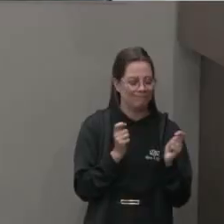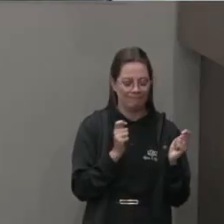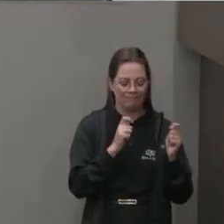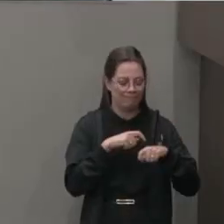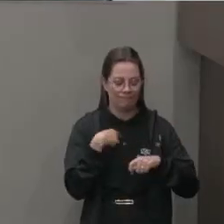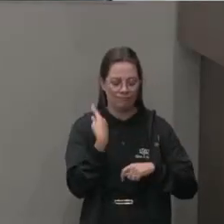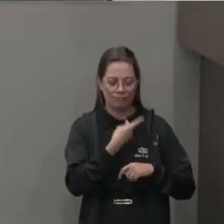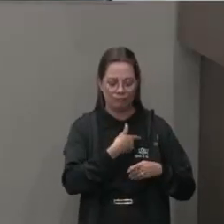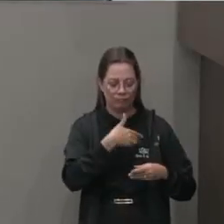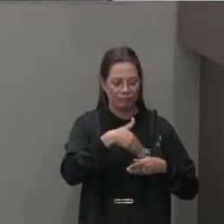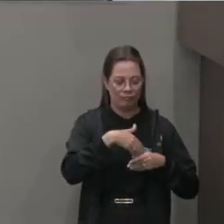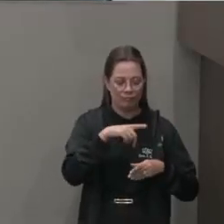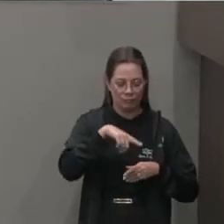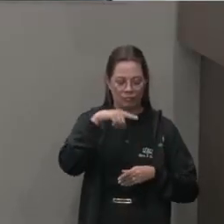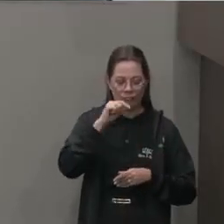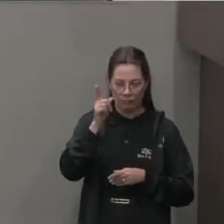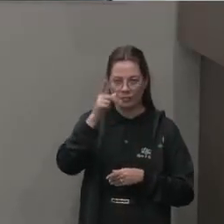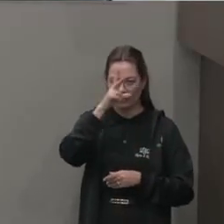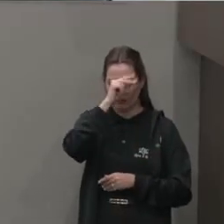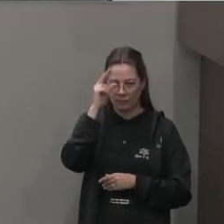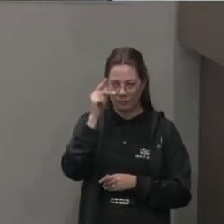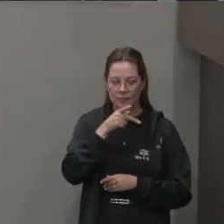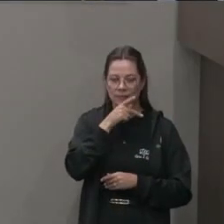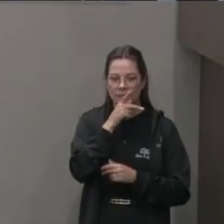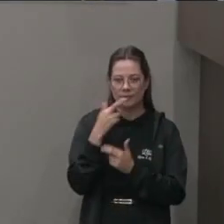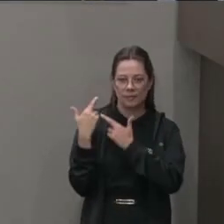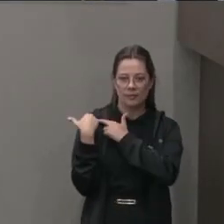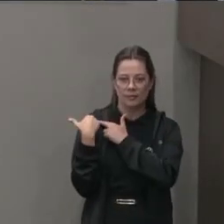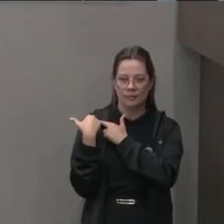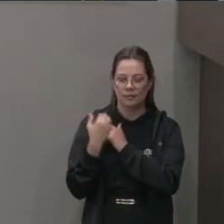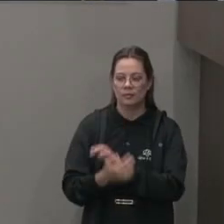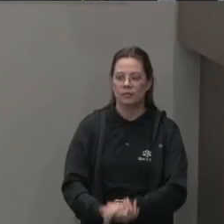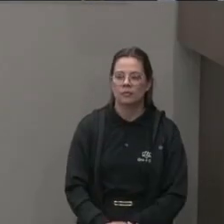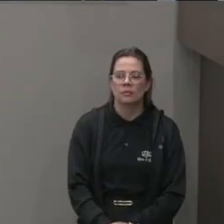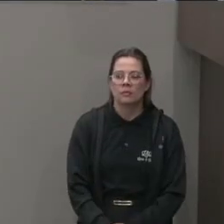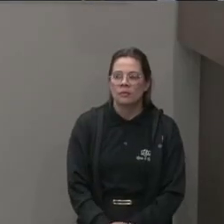de poder fazer essa negociação com o empresário. Obrigado, colegas e presidente.